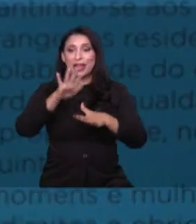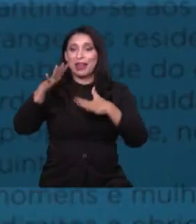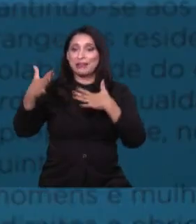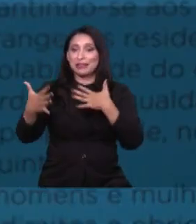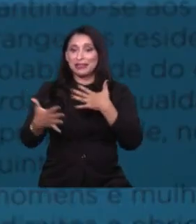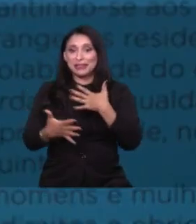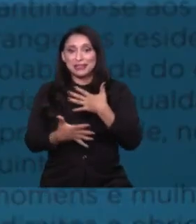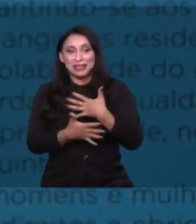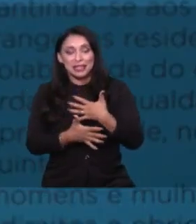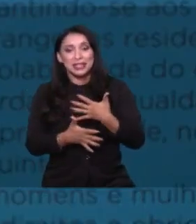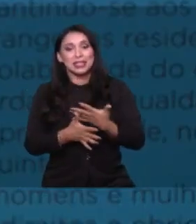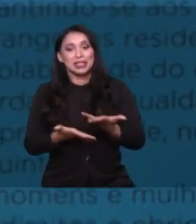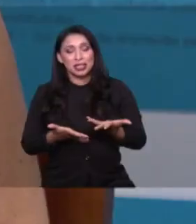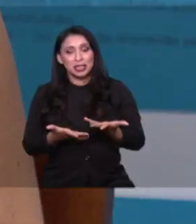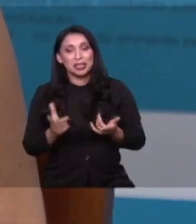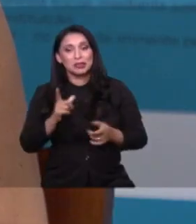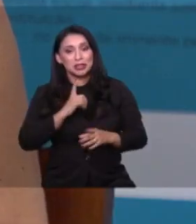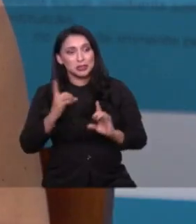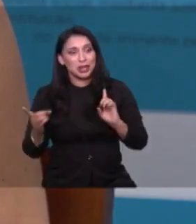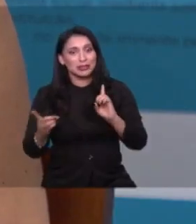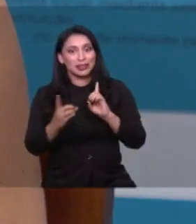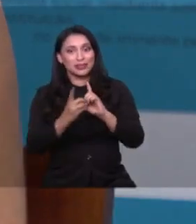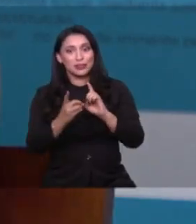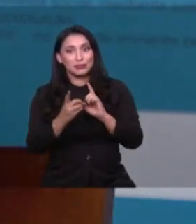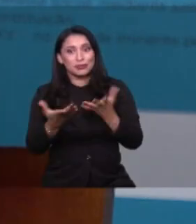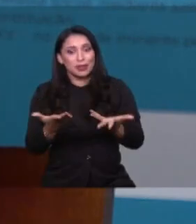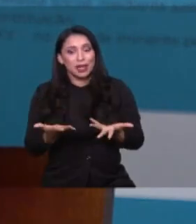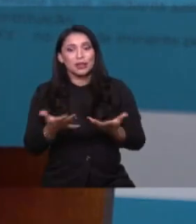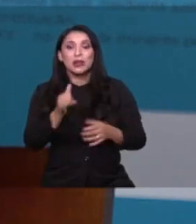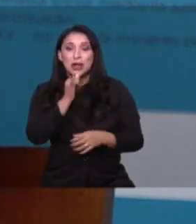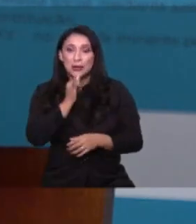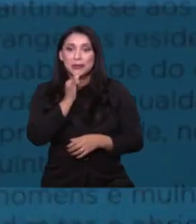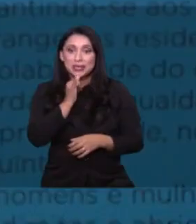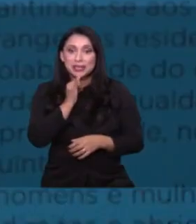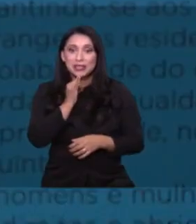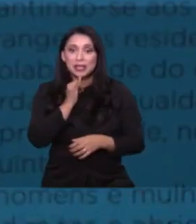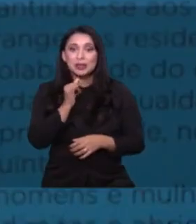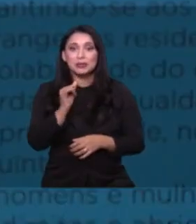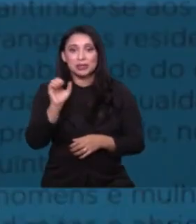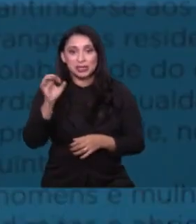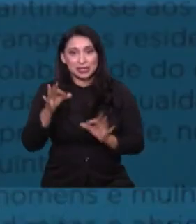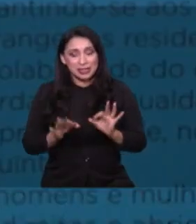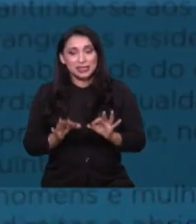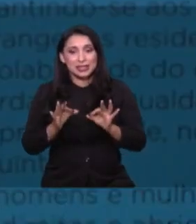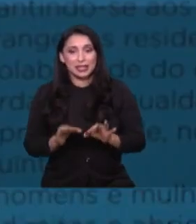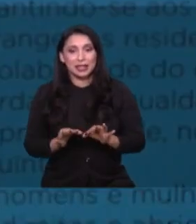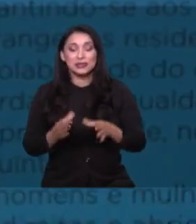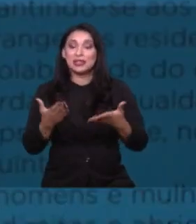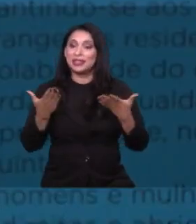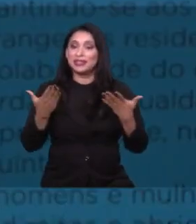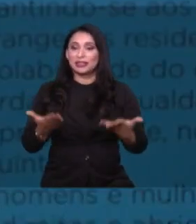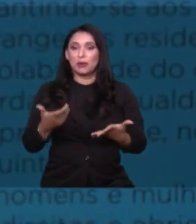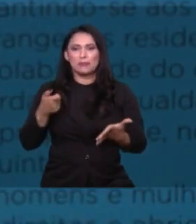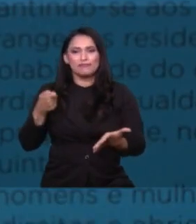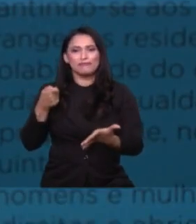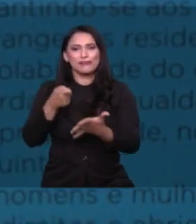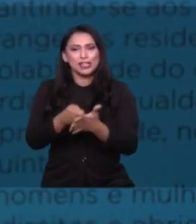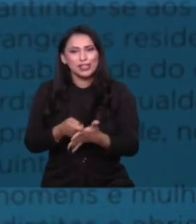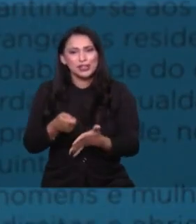dela sendo toda traduzida em Libras. Isso é um exemplo a ser seguido, né? Sim, é por isso que a gente luta,